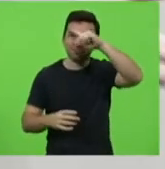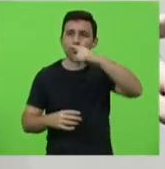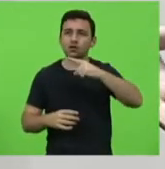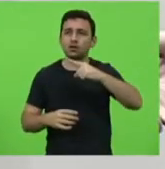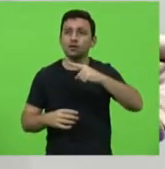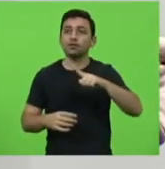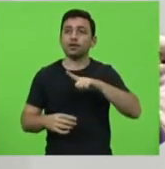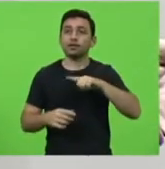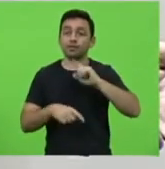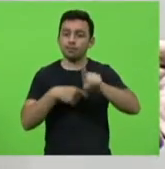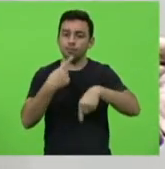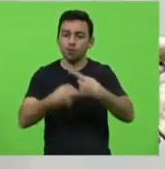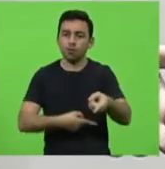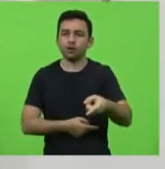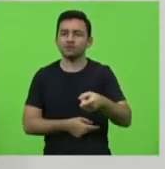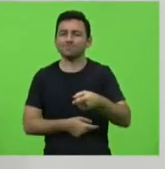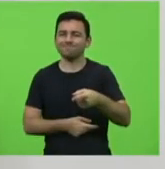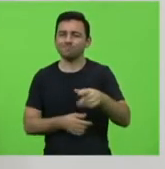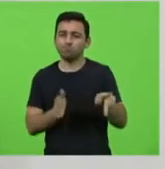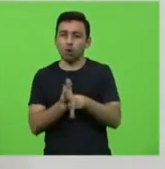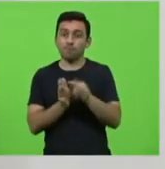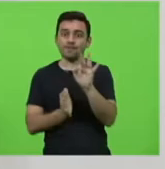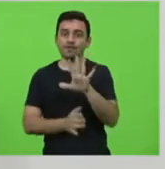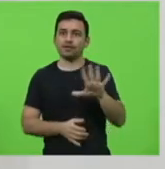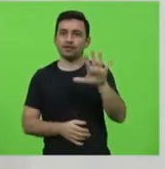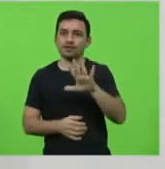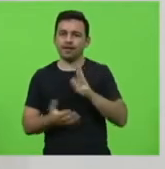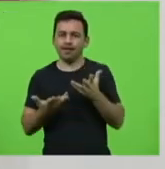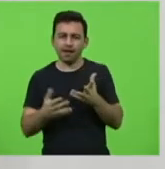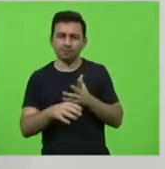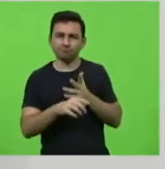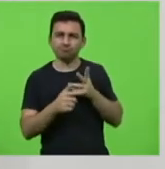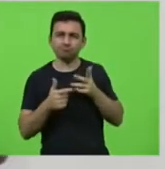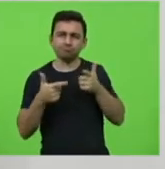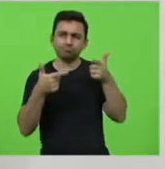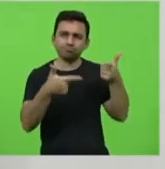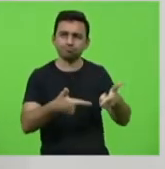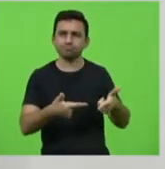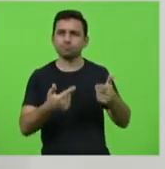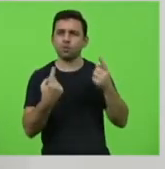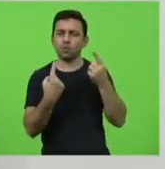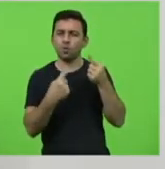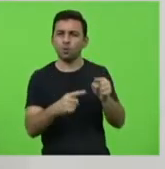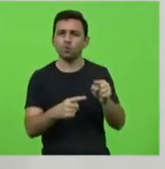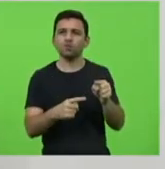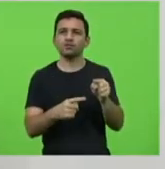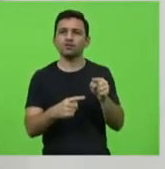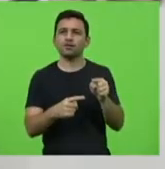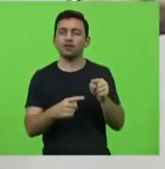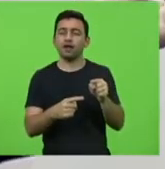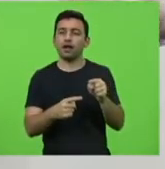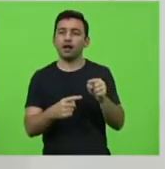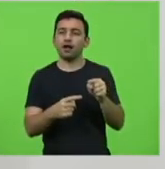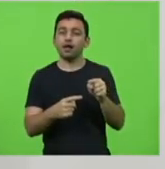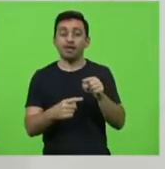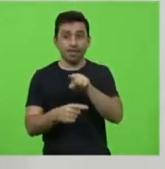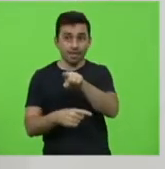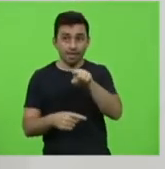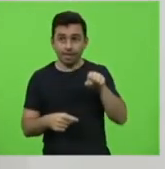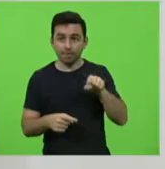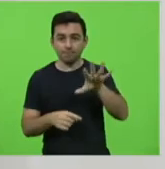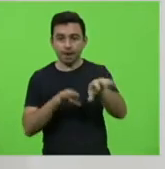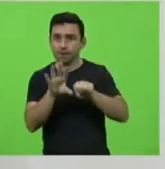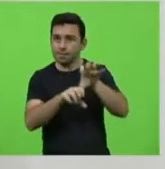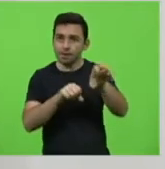os federalistas caçando a Coluna Prestes, e aquilo que a Coluna Prestes não levou, os federalistas